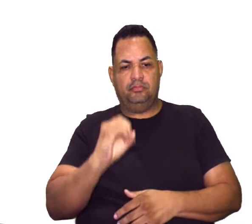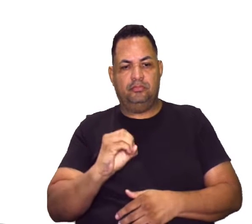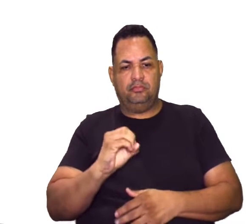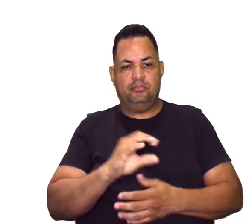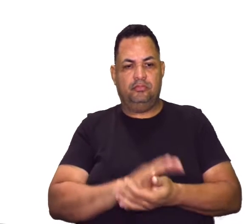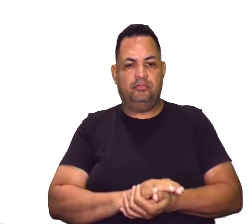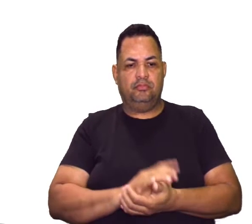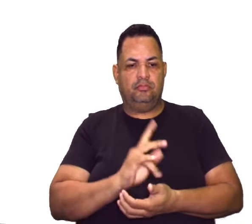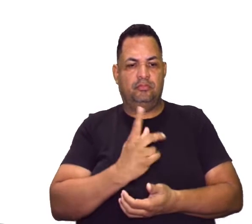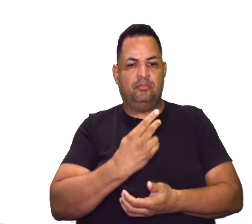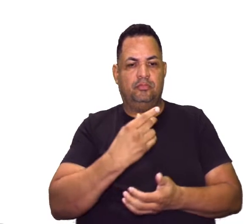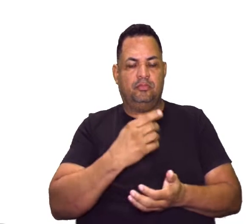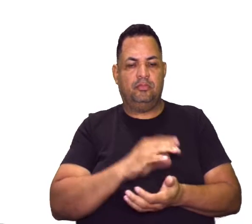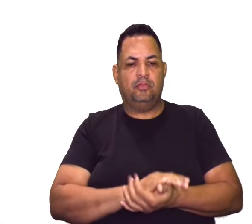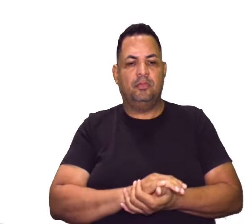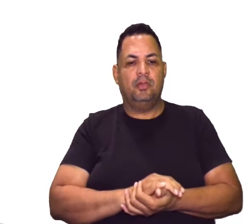todos.